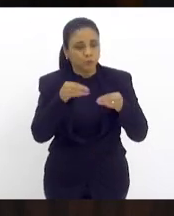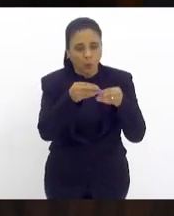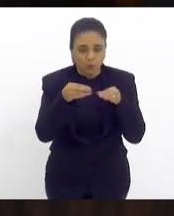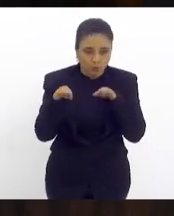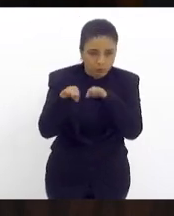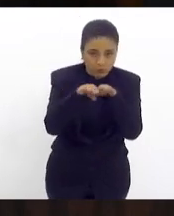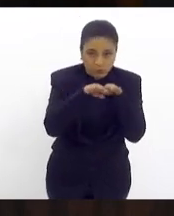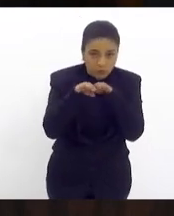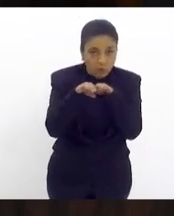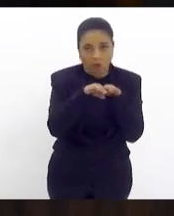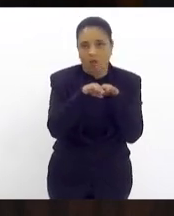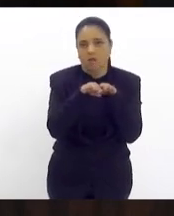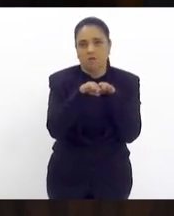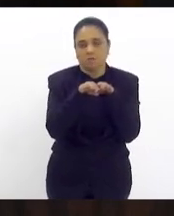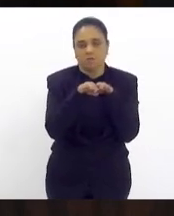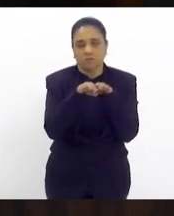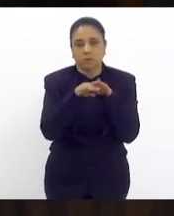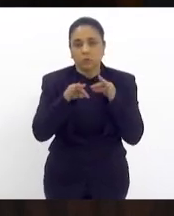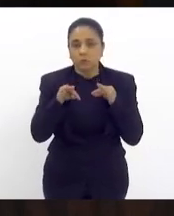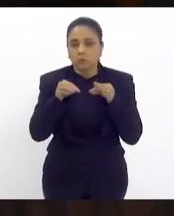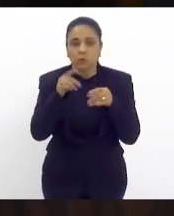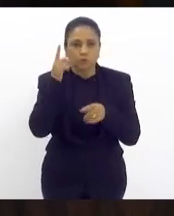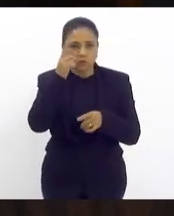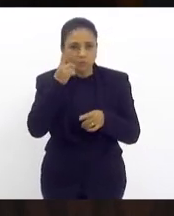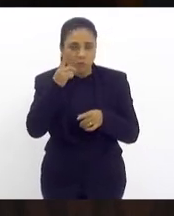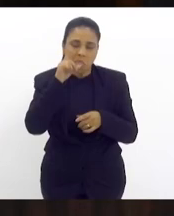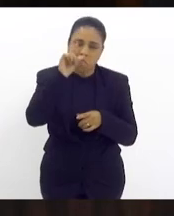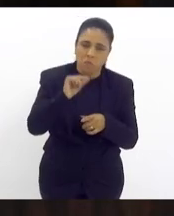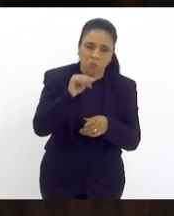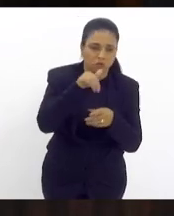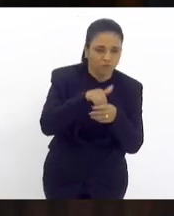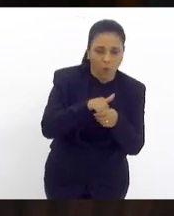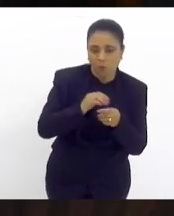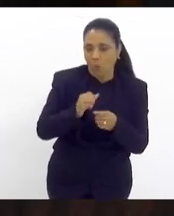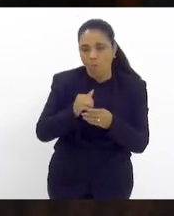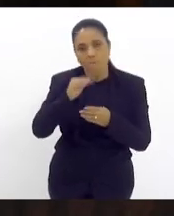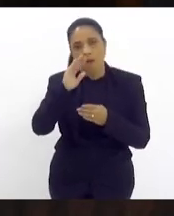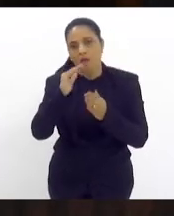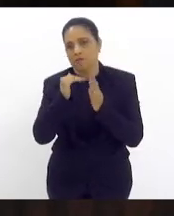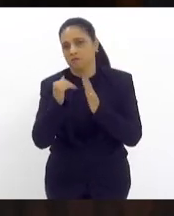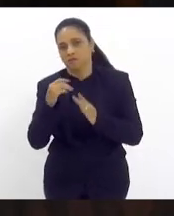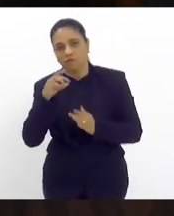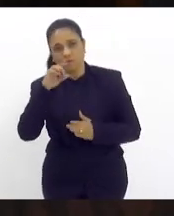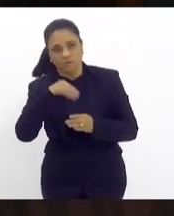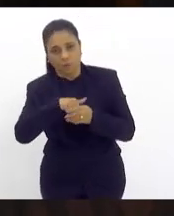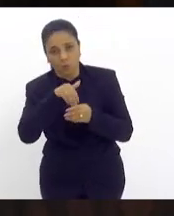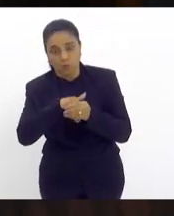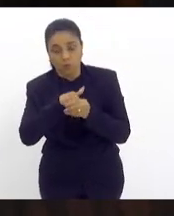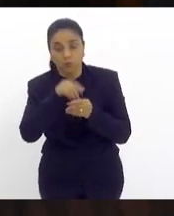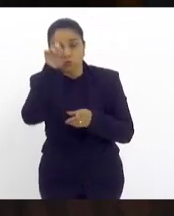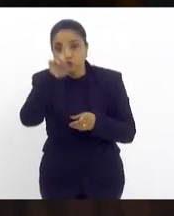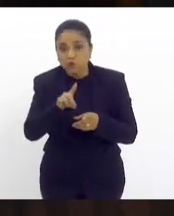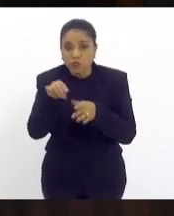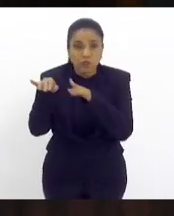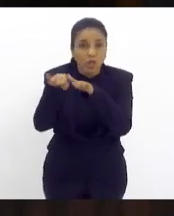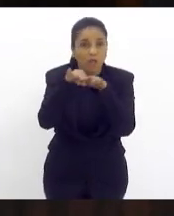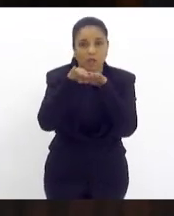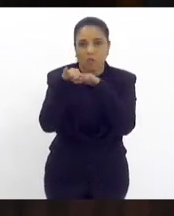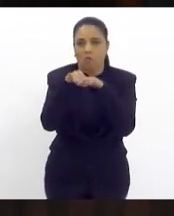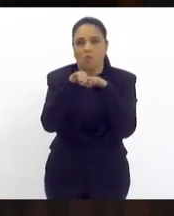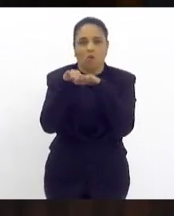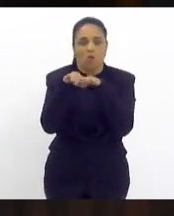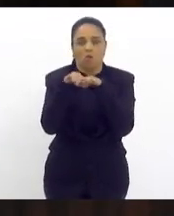iguais que hoje todos os deputados quem teve mais voto menos votos os direitos são iguais aqui então por isso que a gente tem